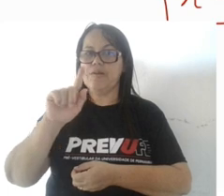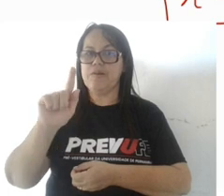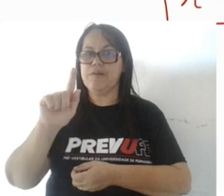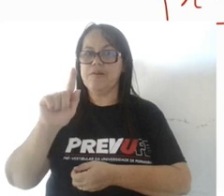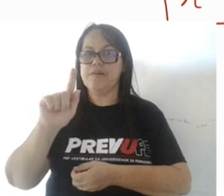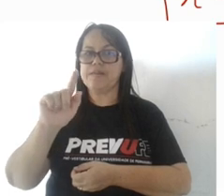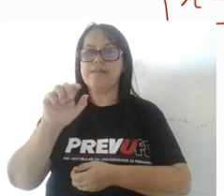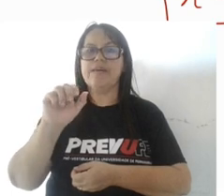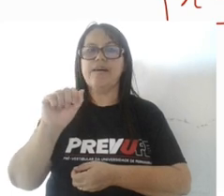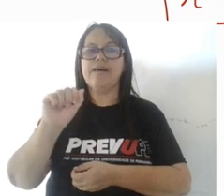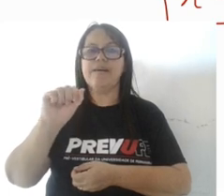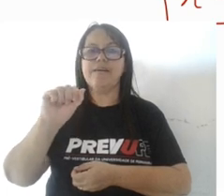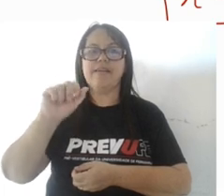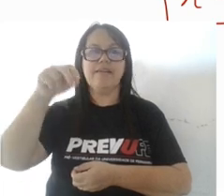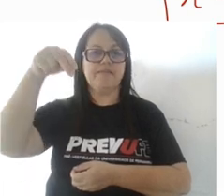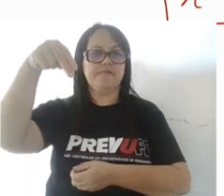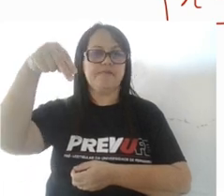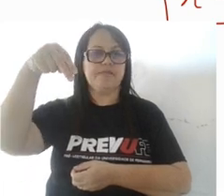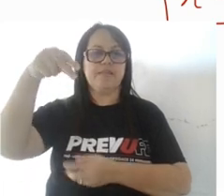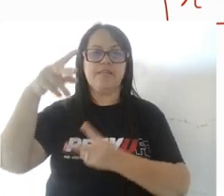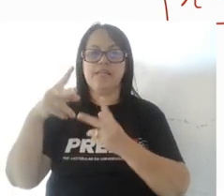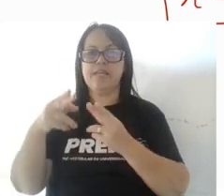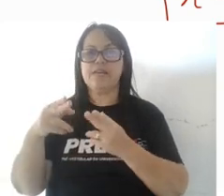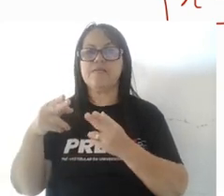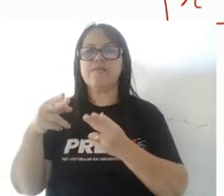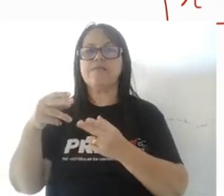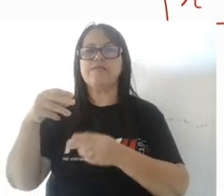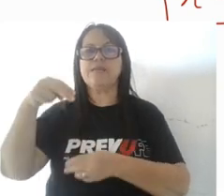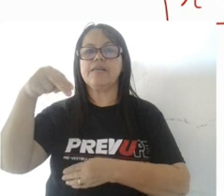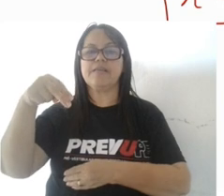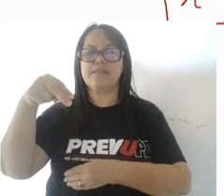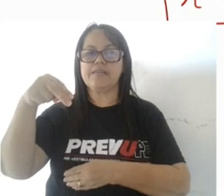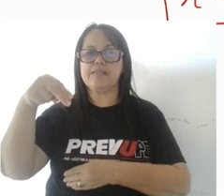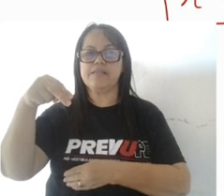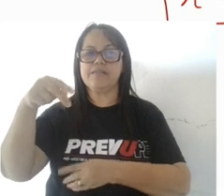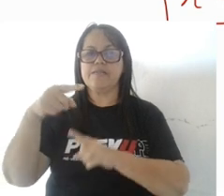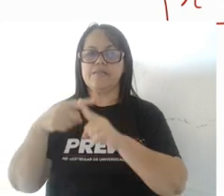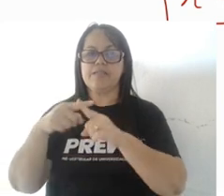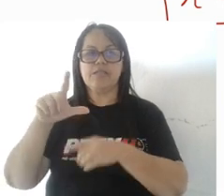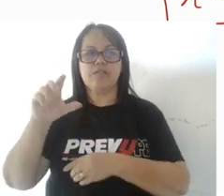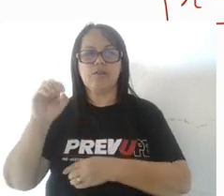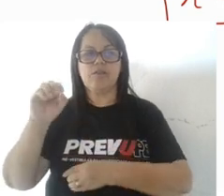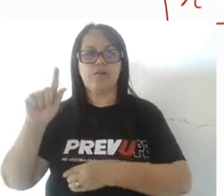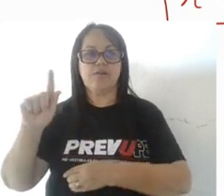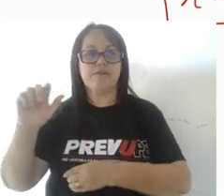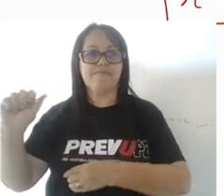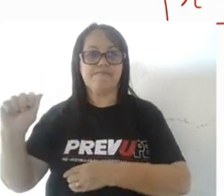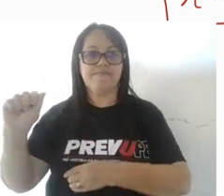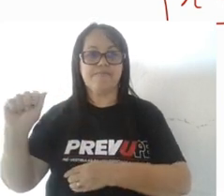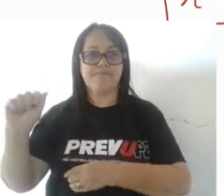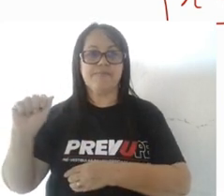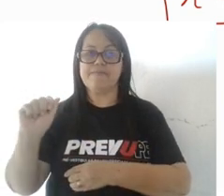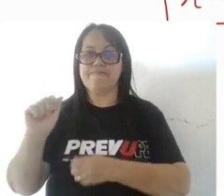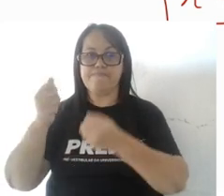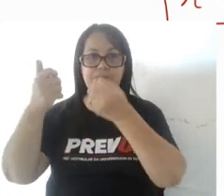Log de A elevado a n é a mesma coisa de n vezes log de